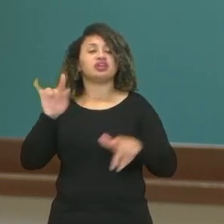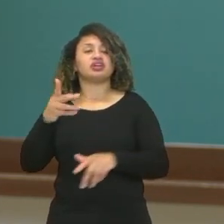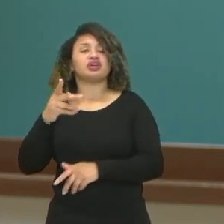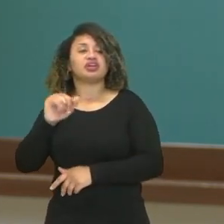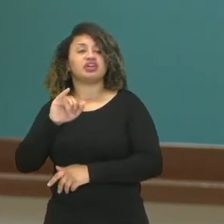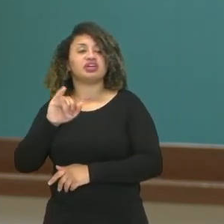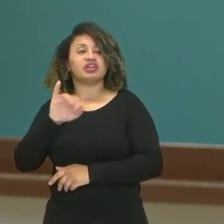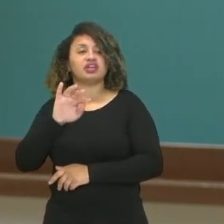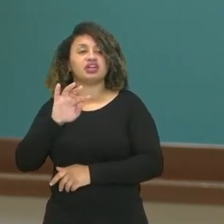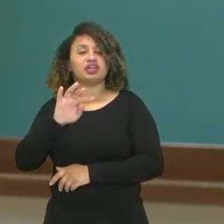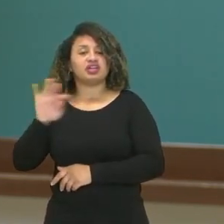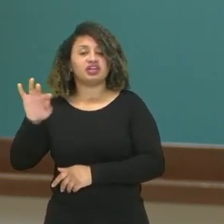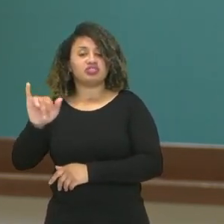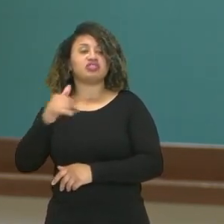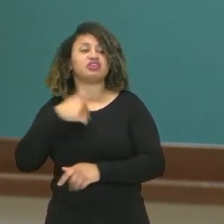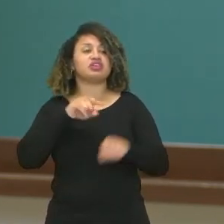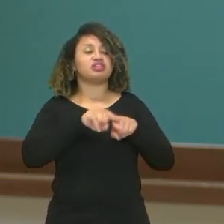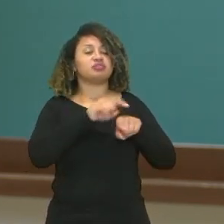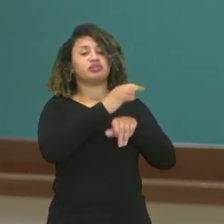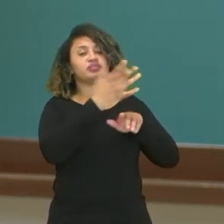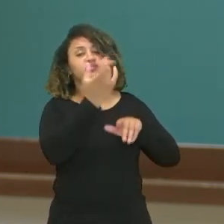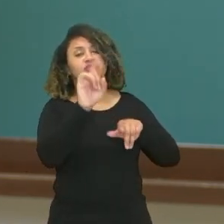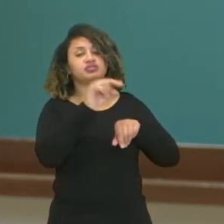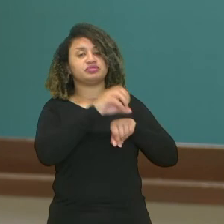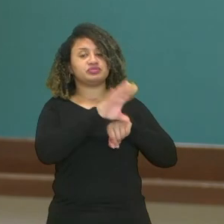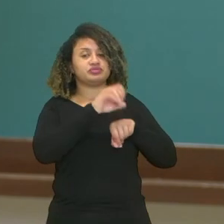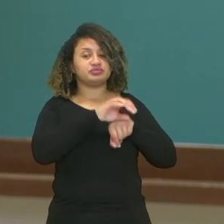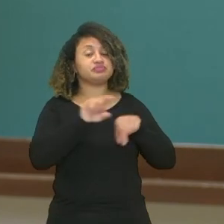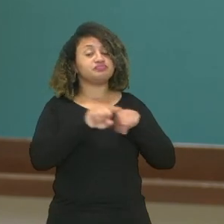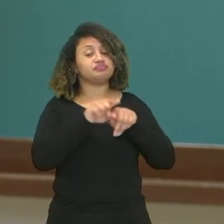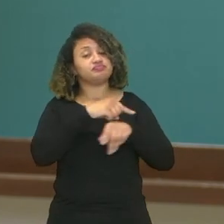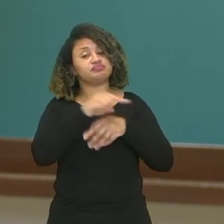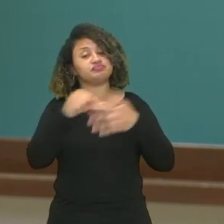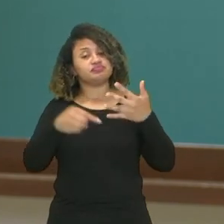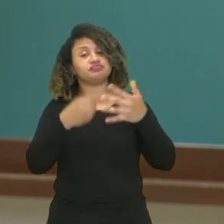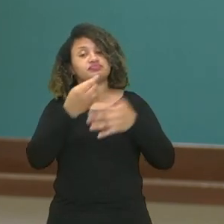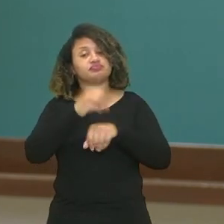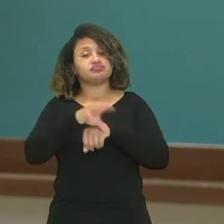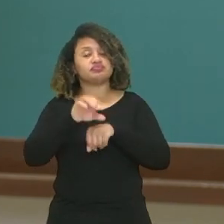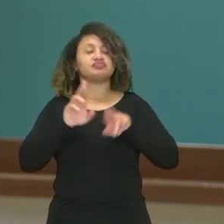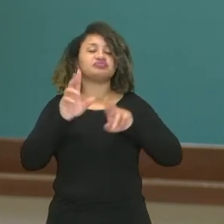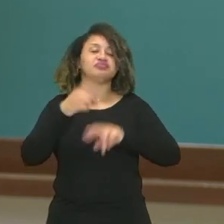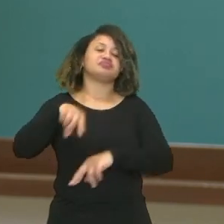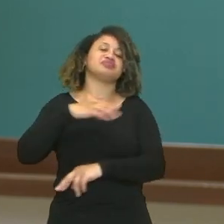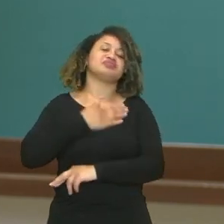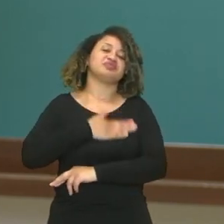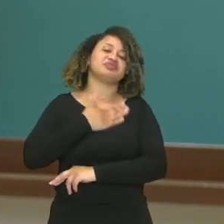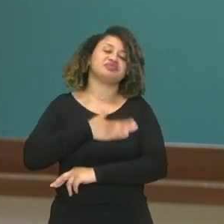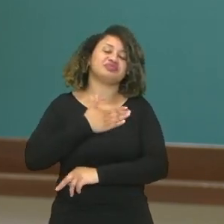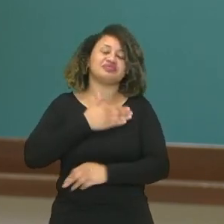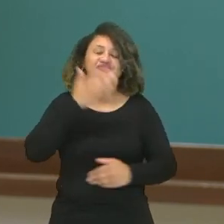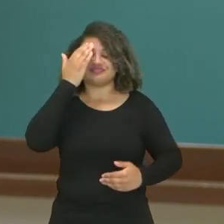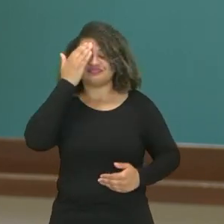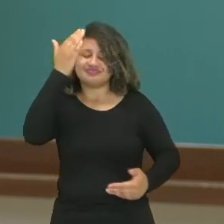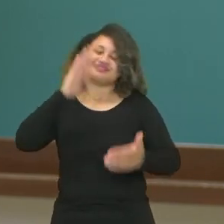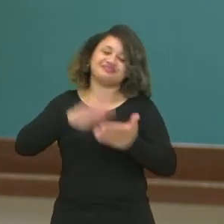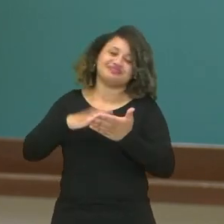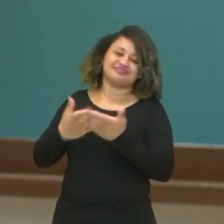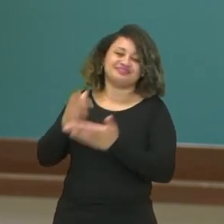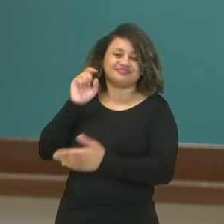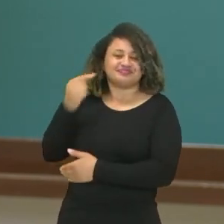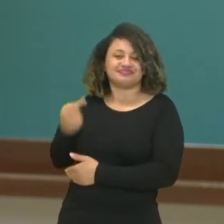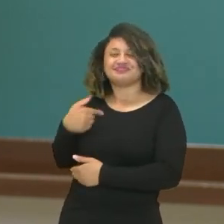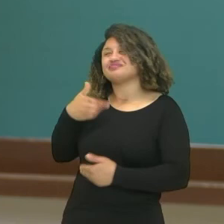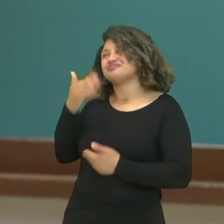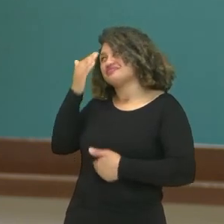e também algumas dicas. Eu espero que vocês tenham gostado. Agradeço a nossa intérprete Jéssica,